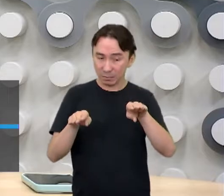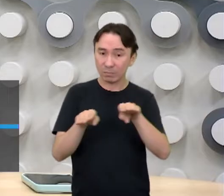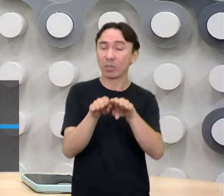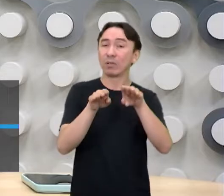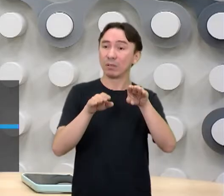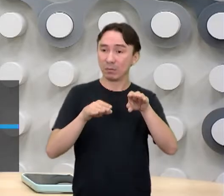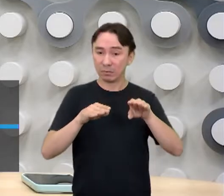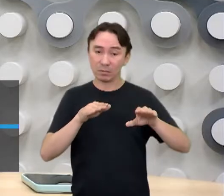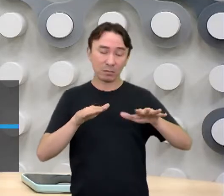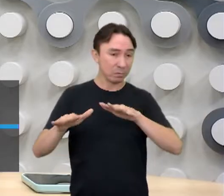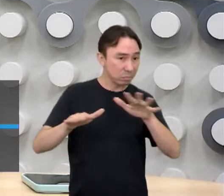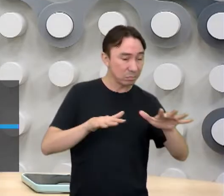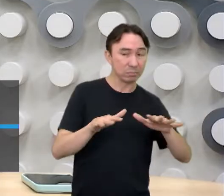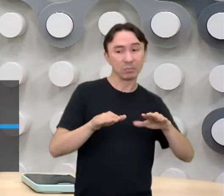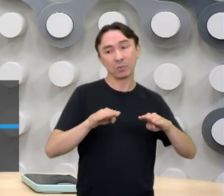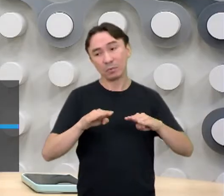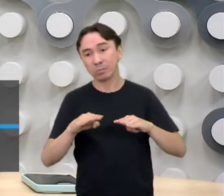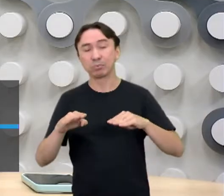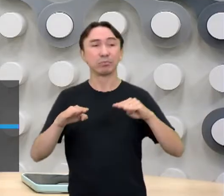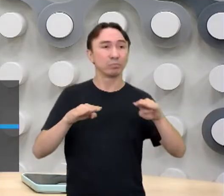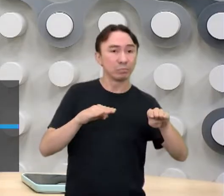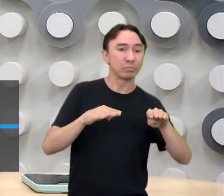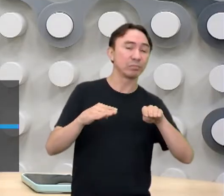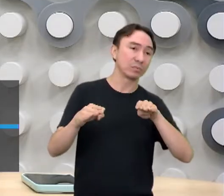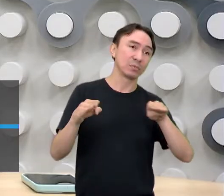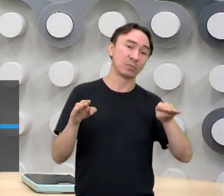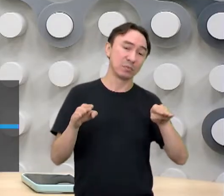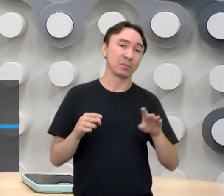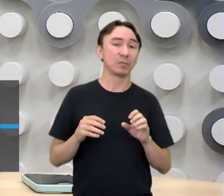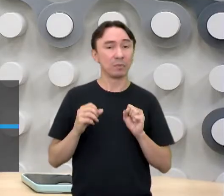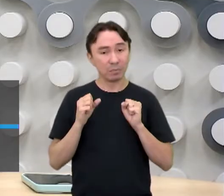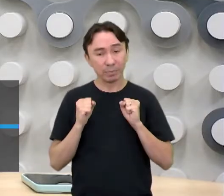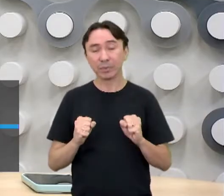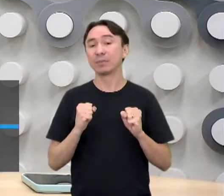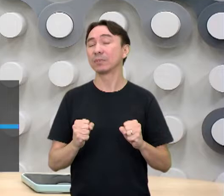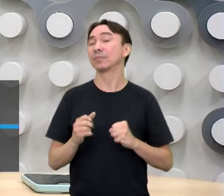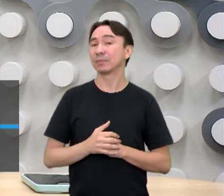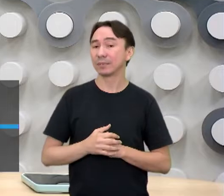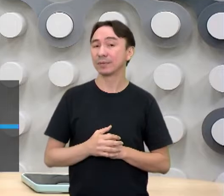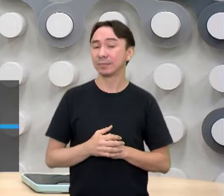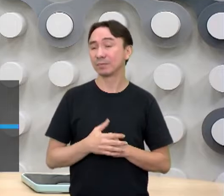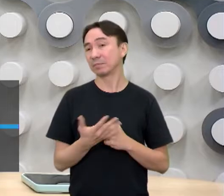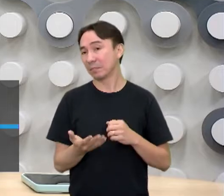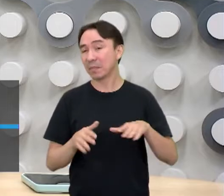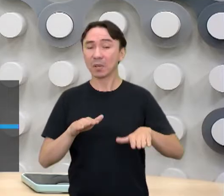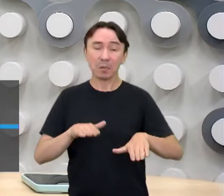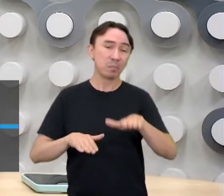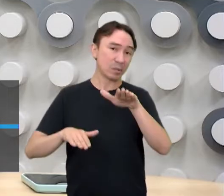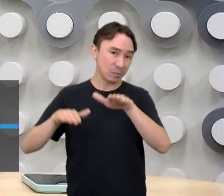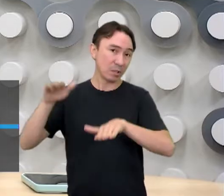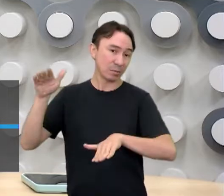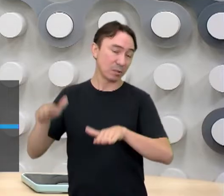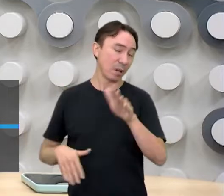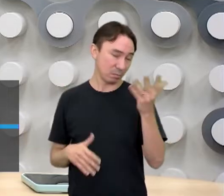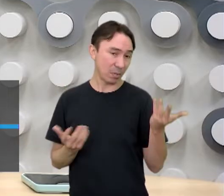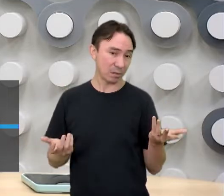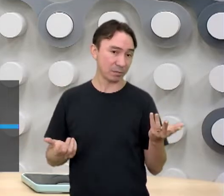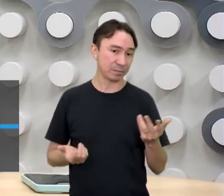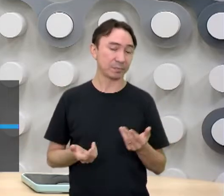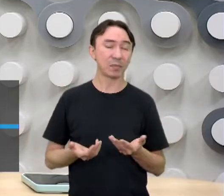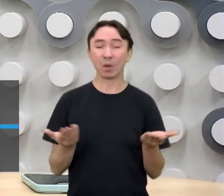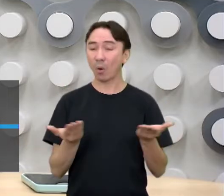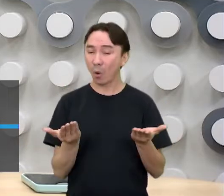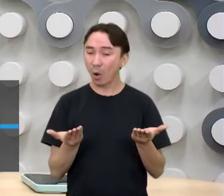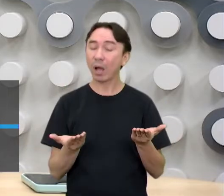constantes movimentos, né, tendo movimentos aí característicos aí dependendo da situação, que é o que a gente vai ver